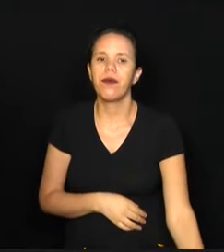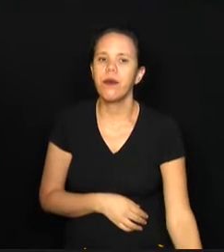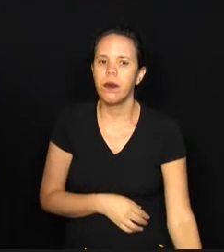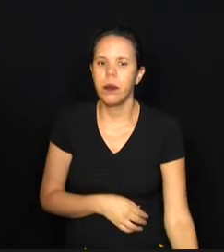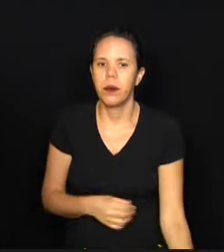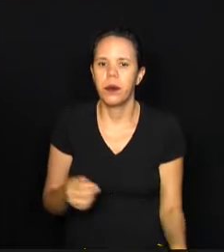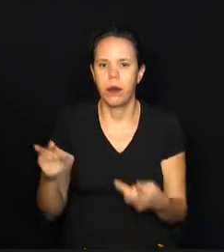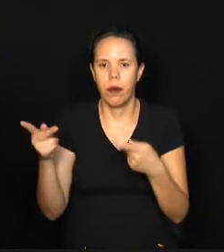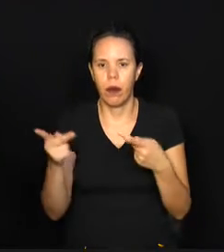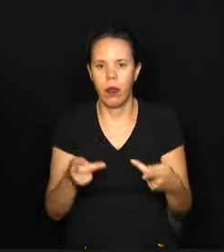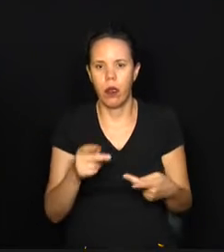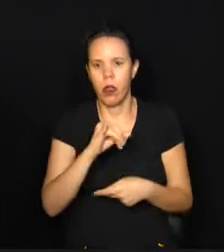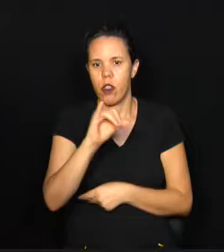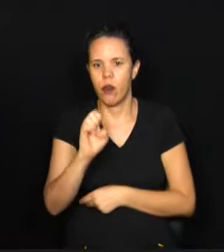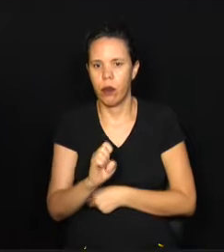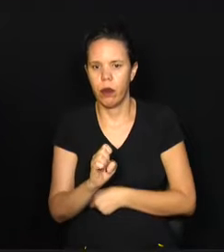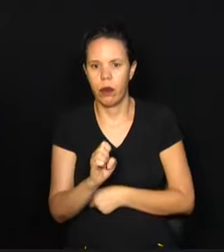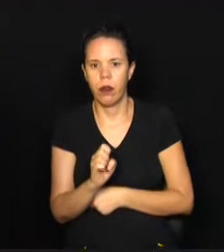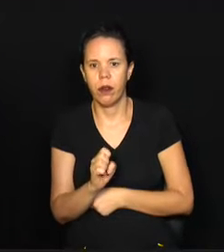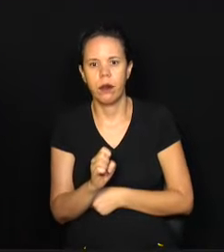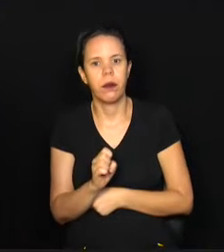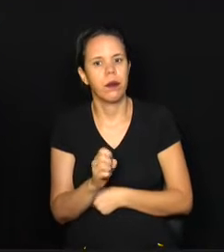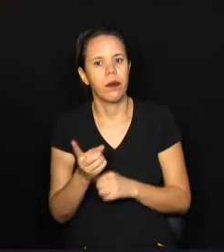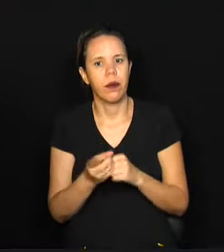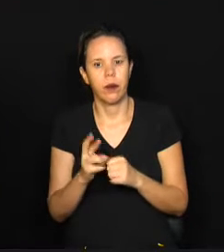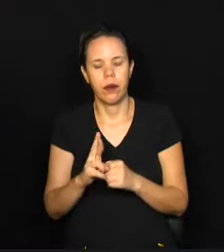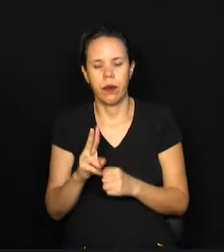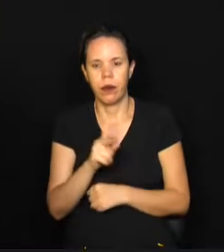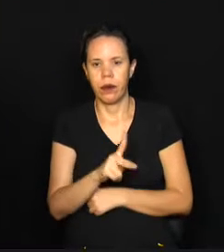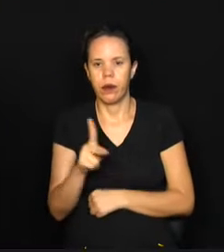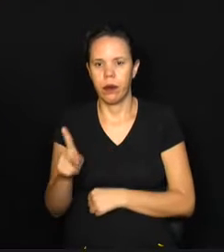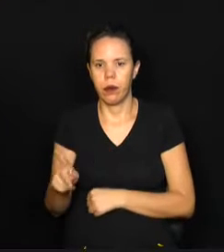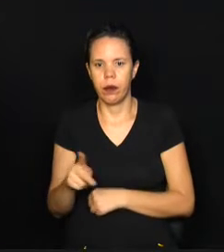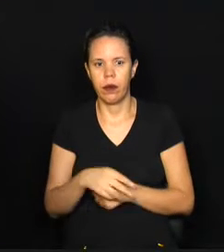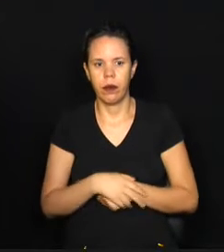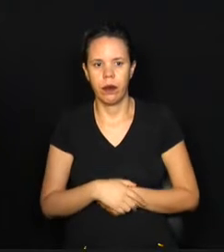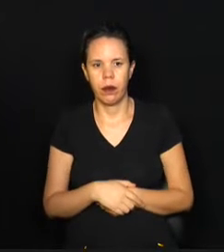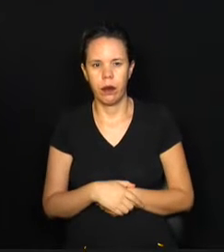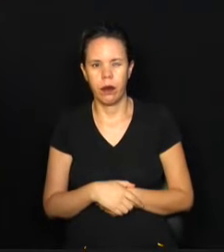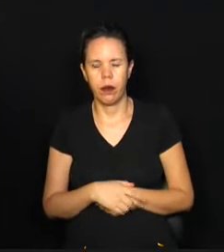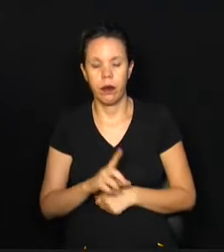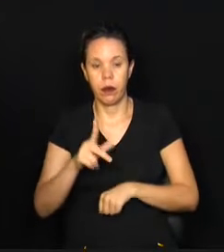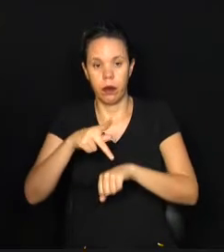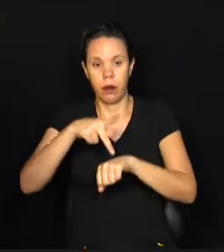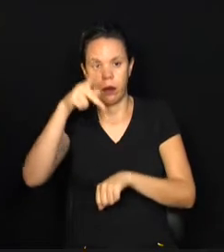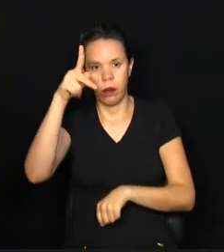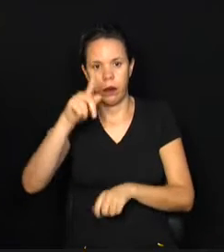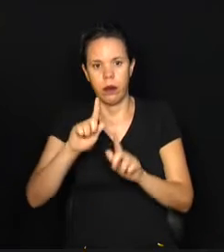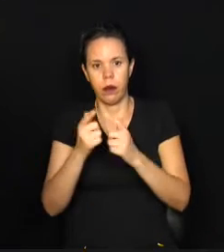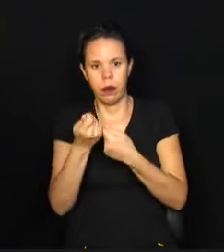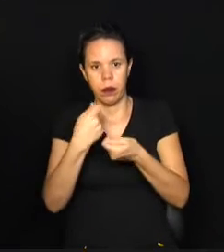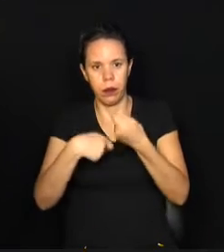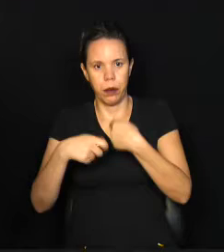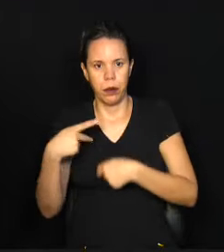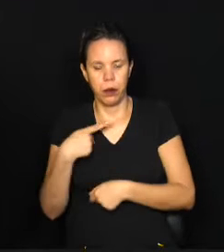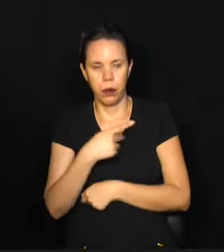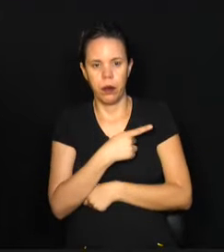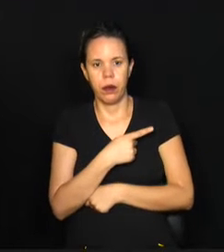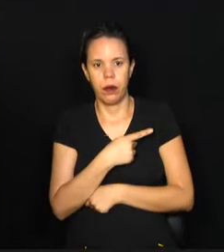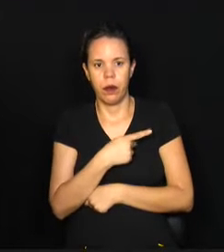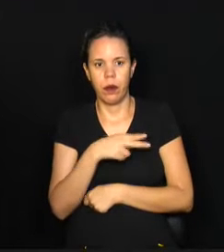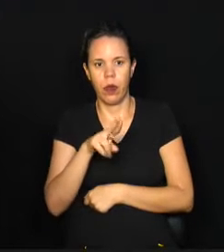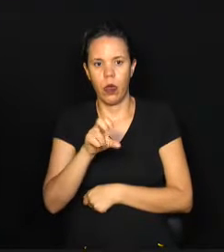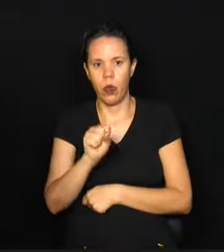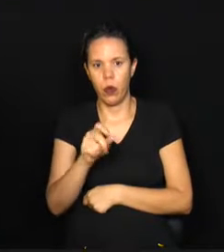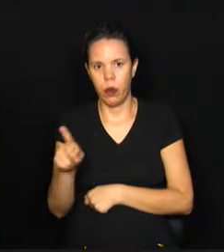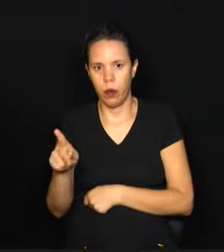o senhor José Eduardo Moura, que ele é doutor e professor em optometria, pós-graduado em gestão de saúde pela USP e